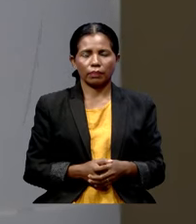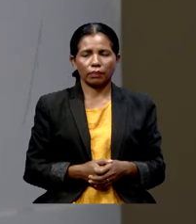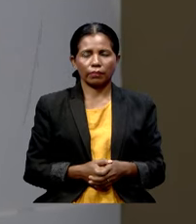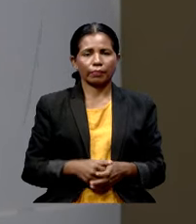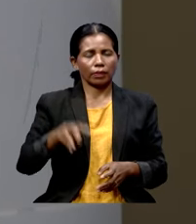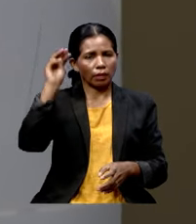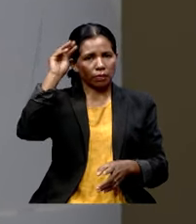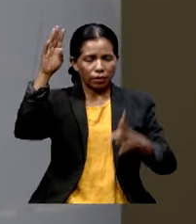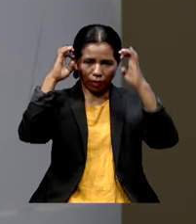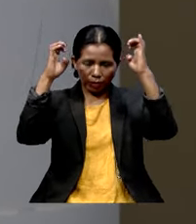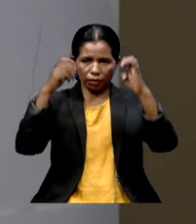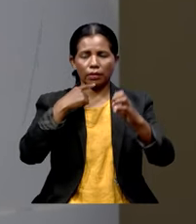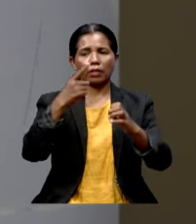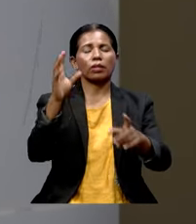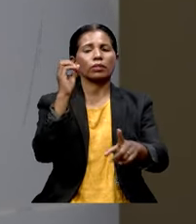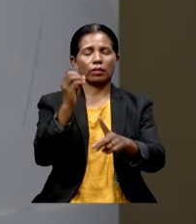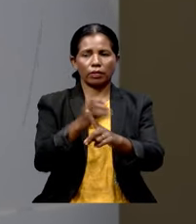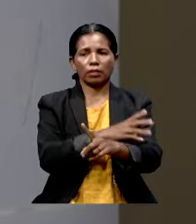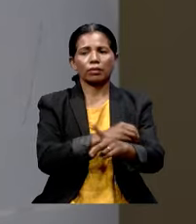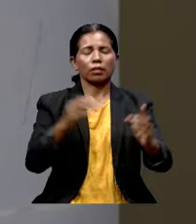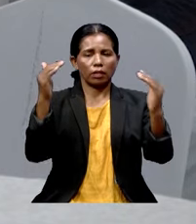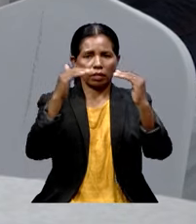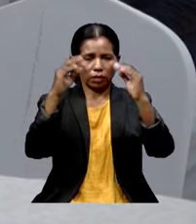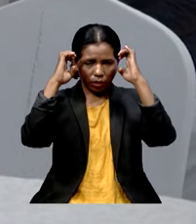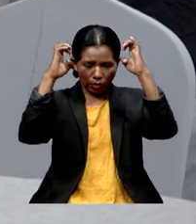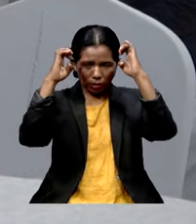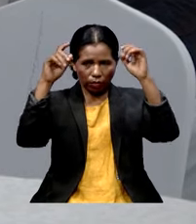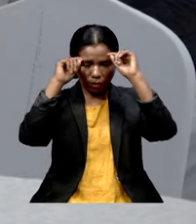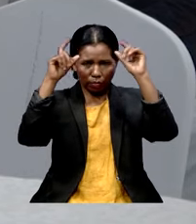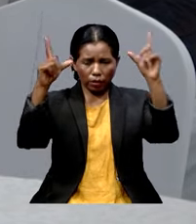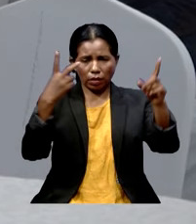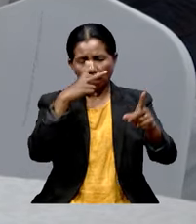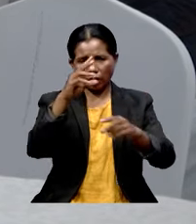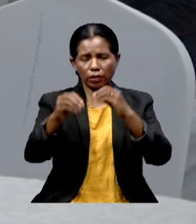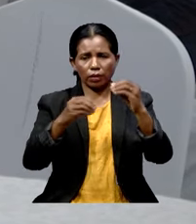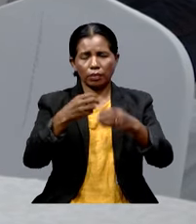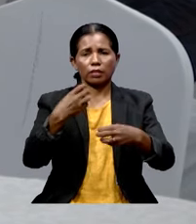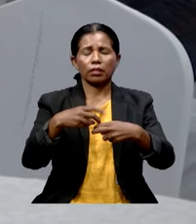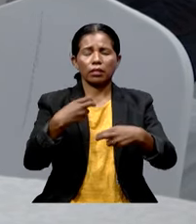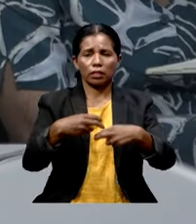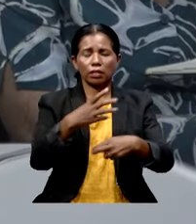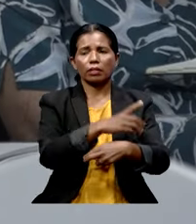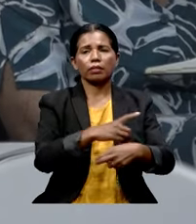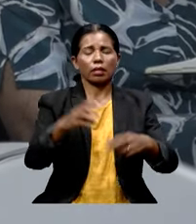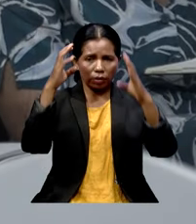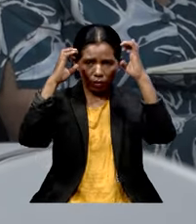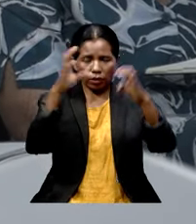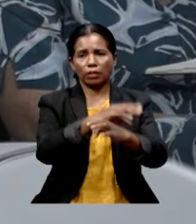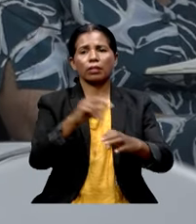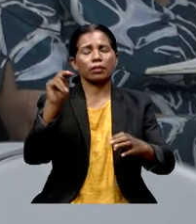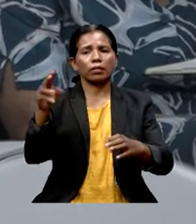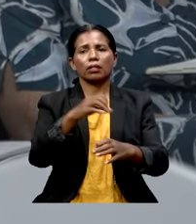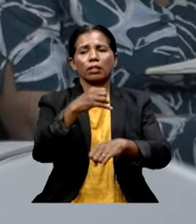Ministra da Educação até tem o objetivo de se formar um conjunto de educação Timor-Leste, né, onde há progresso no desafio e setor de educação, né, e durante né, a